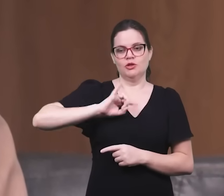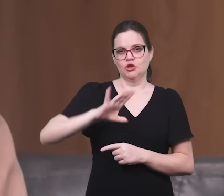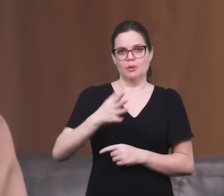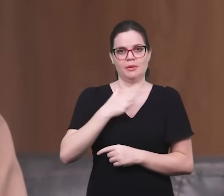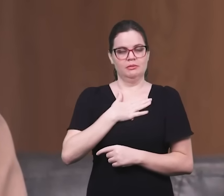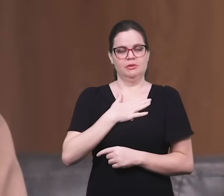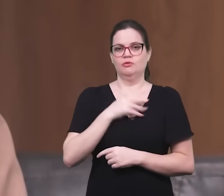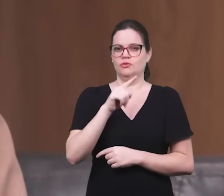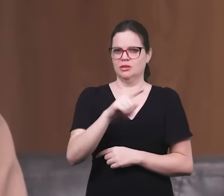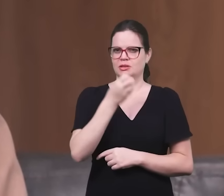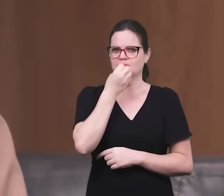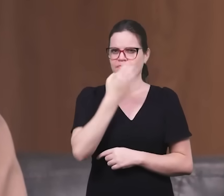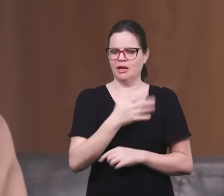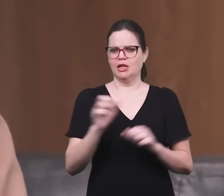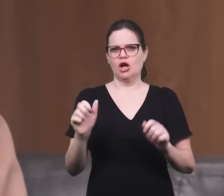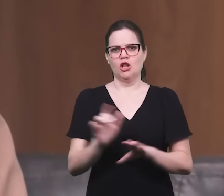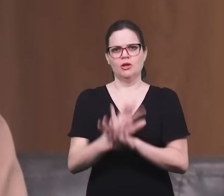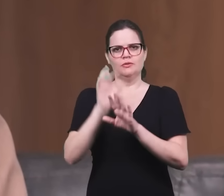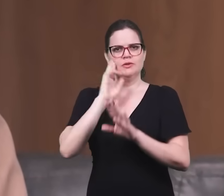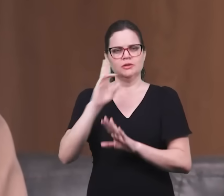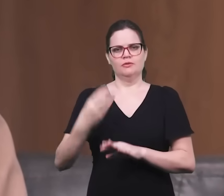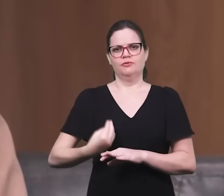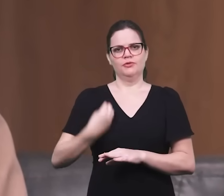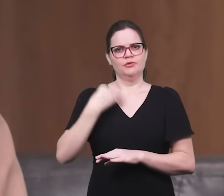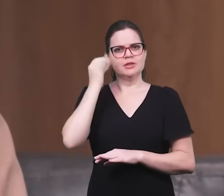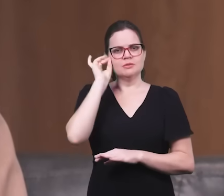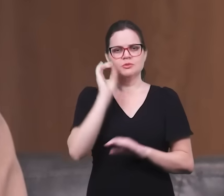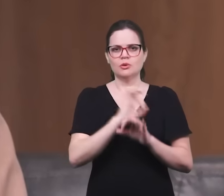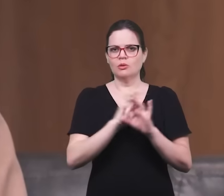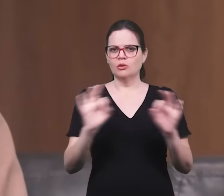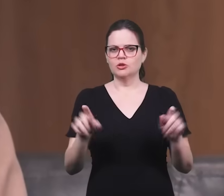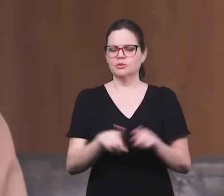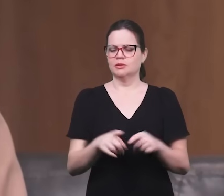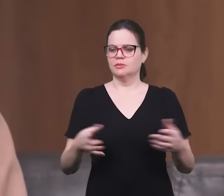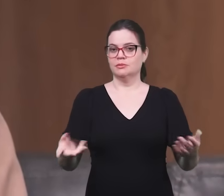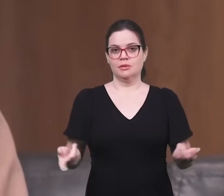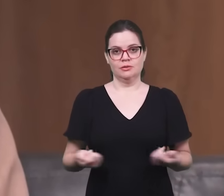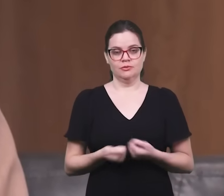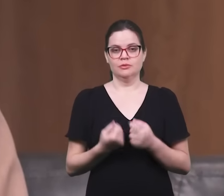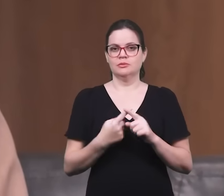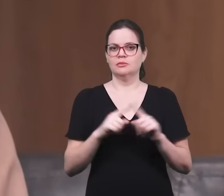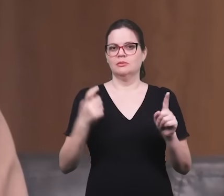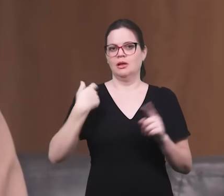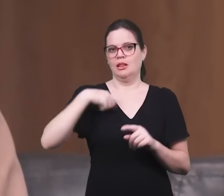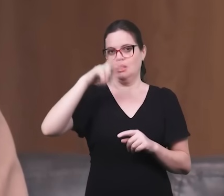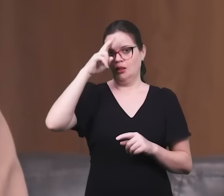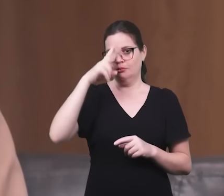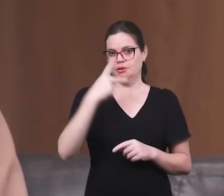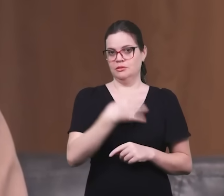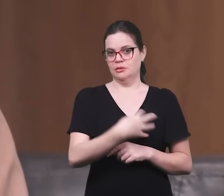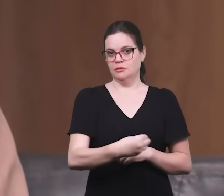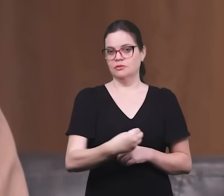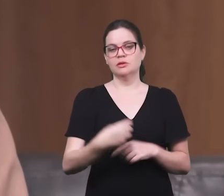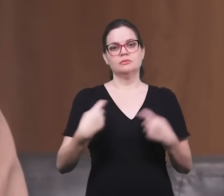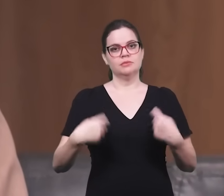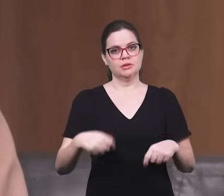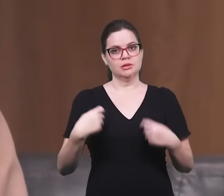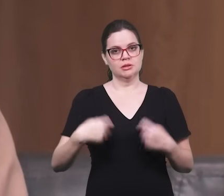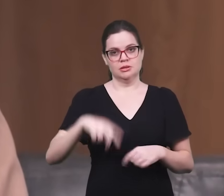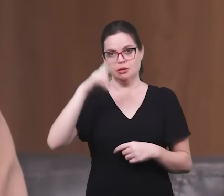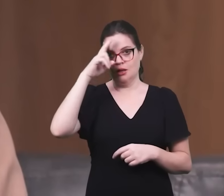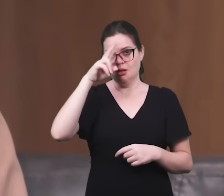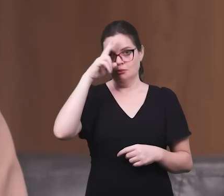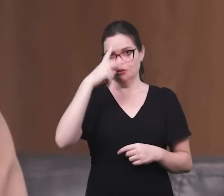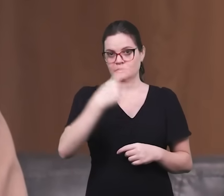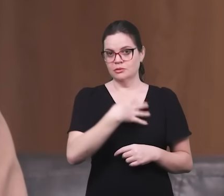bem hoje, está glorificando o Senhor, está vivendo um momento espiritual ótimo, talvez maravilhoso, mas lembre dos seus filhos. Lembre